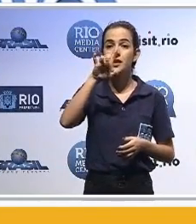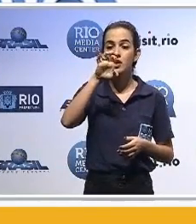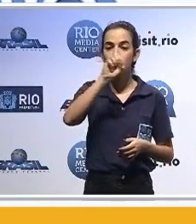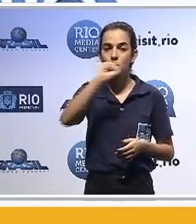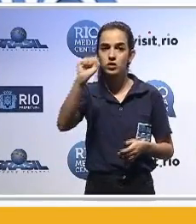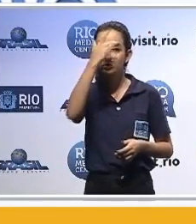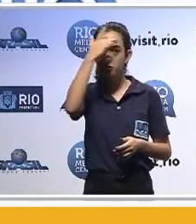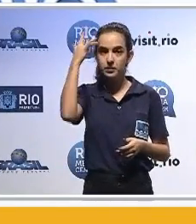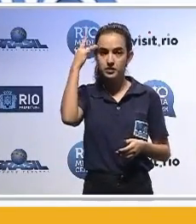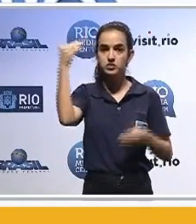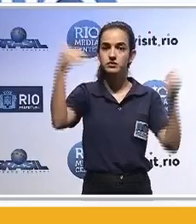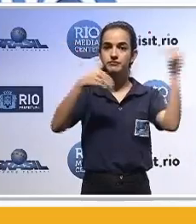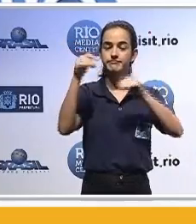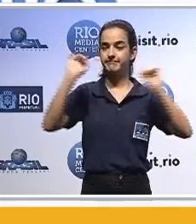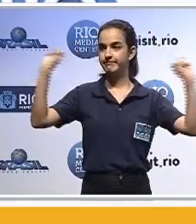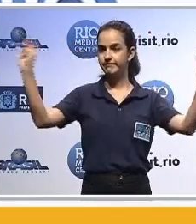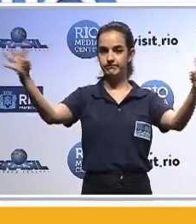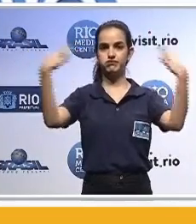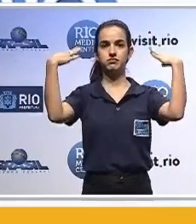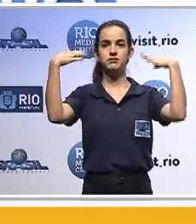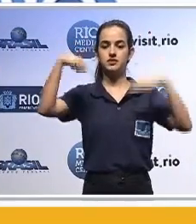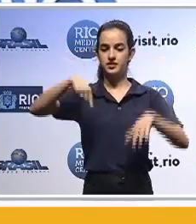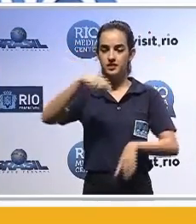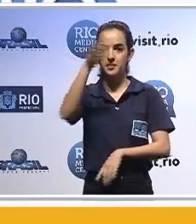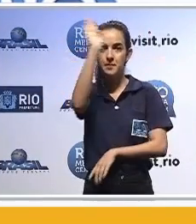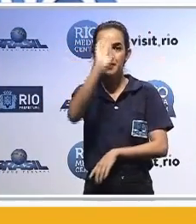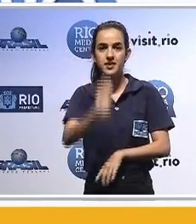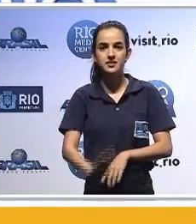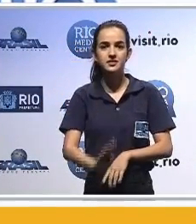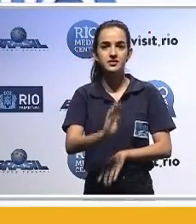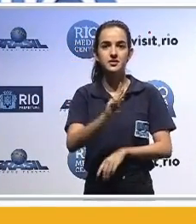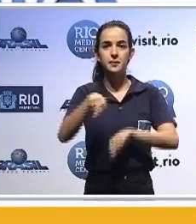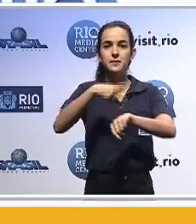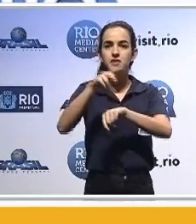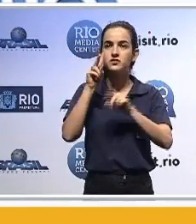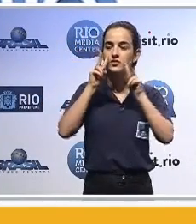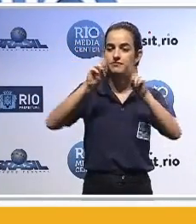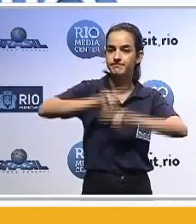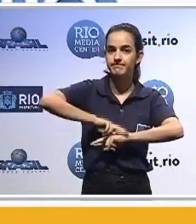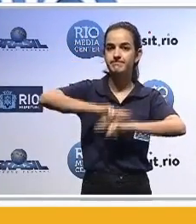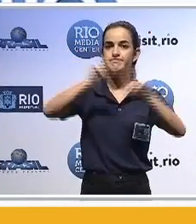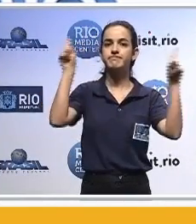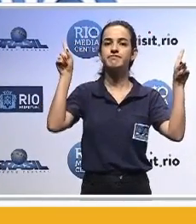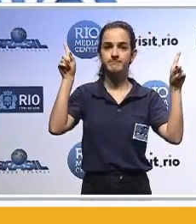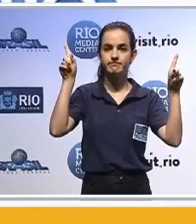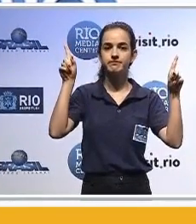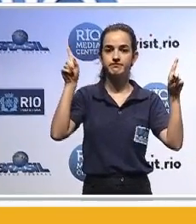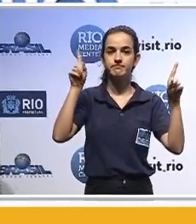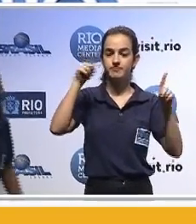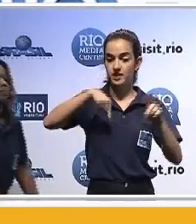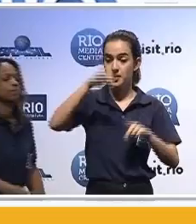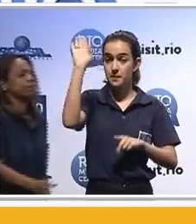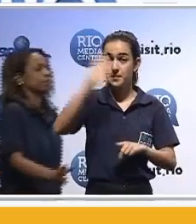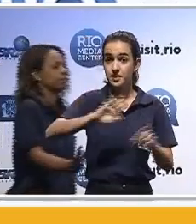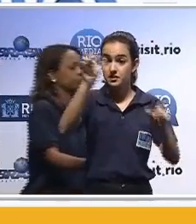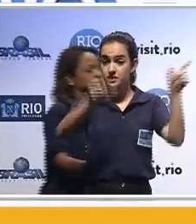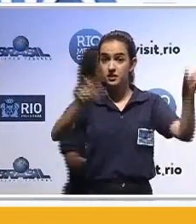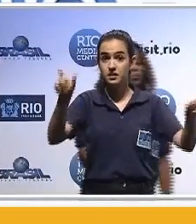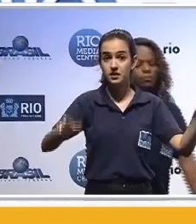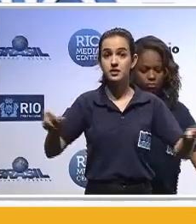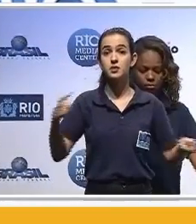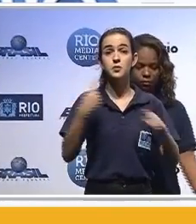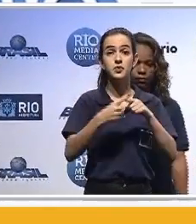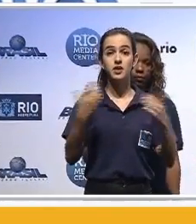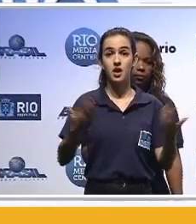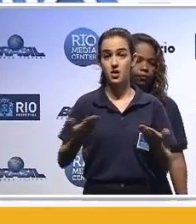pessoas que olharam para o nosso país hoje de uma forma diferente através desses grandes eventos, porque o Brasil, até